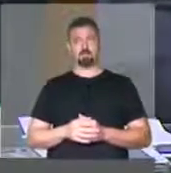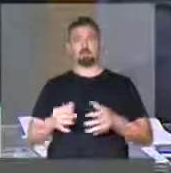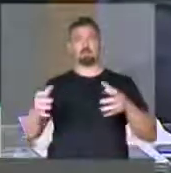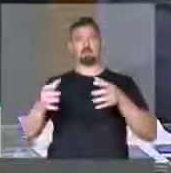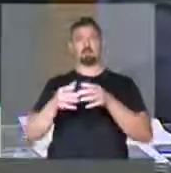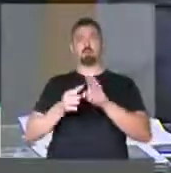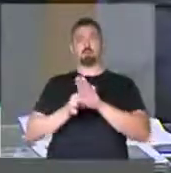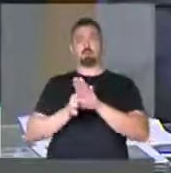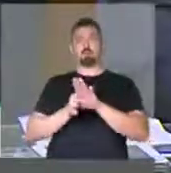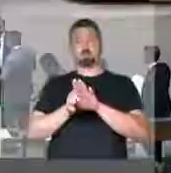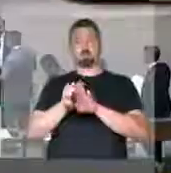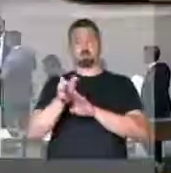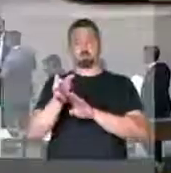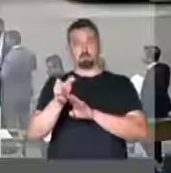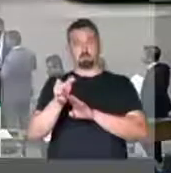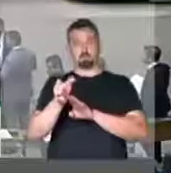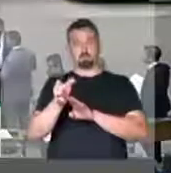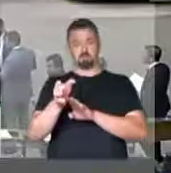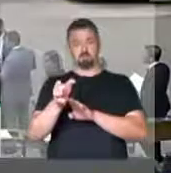bloco orienta